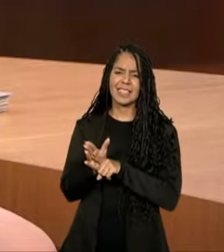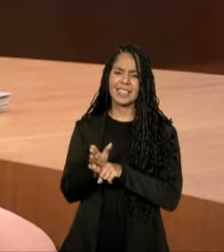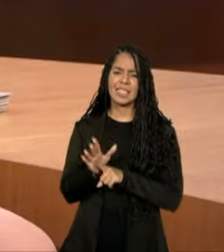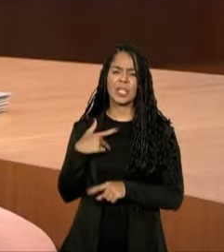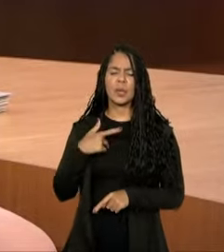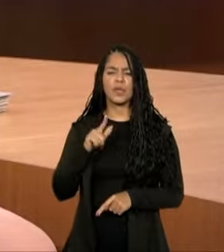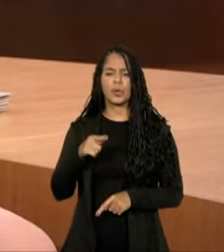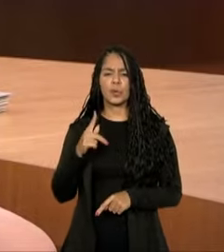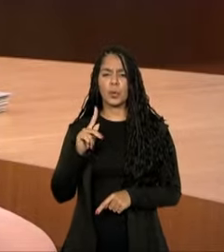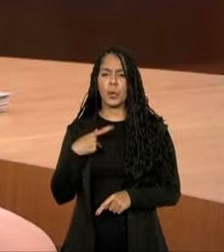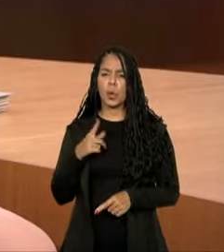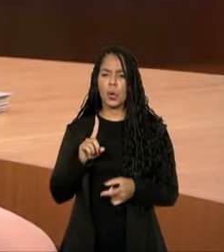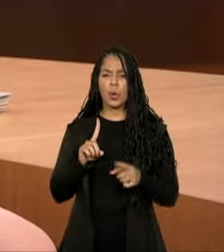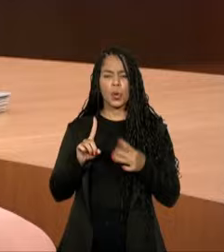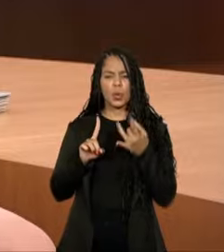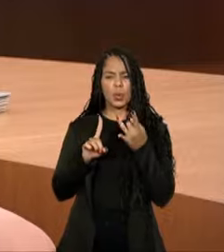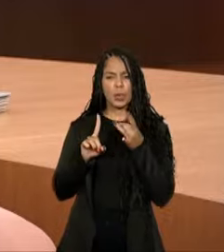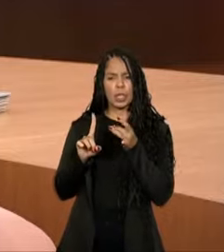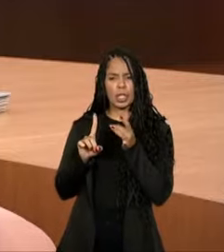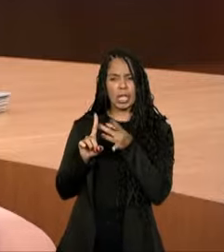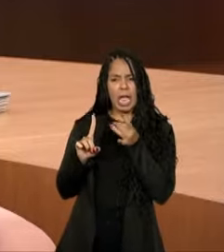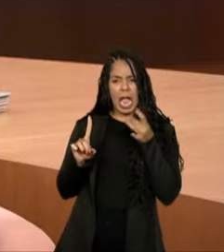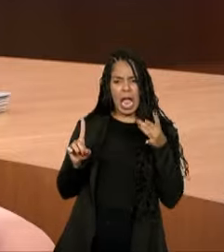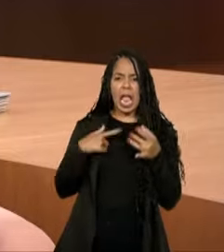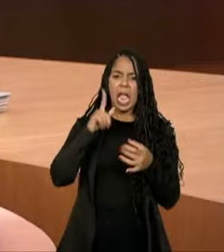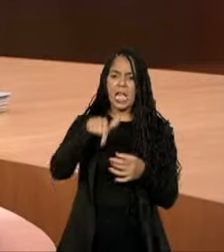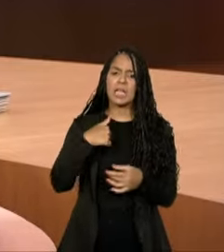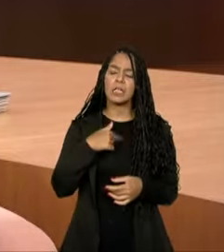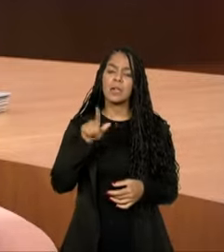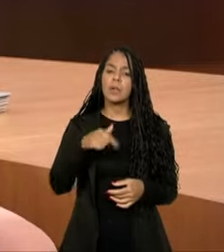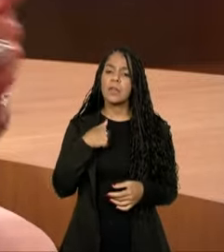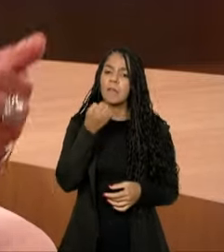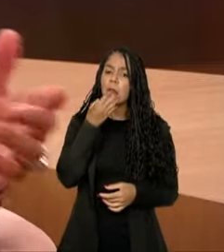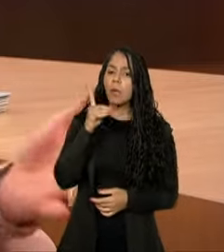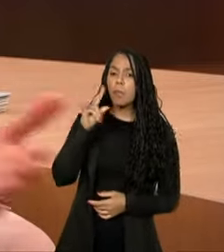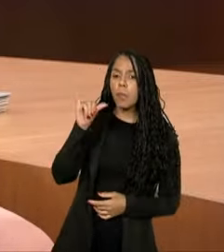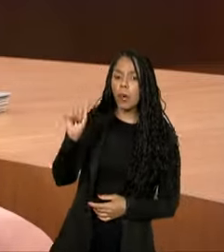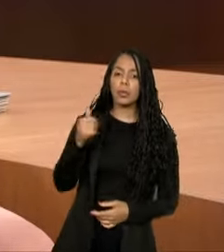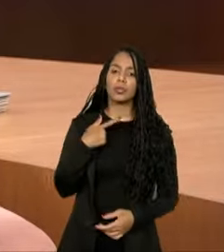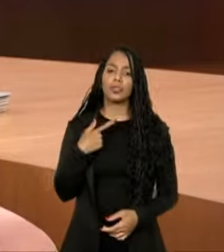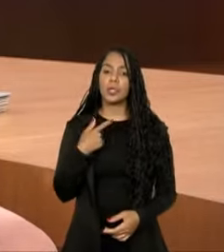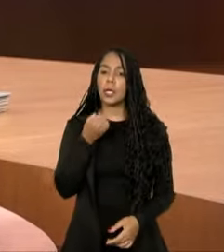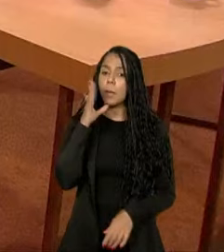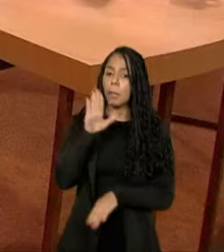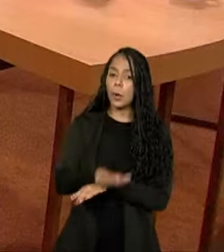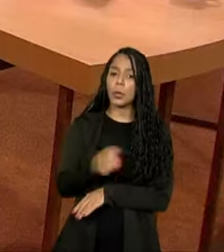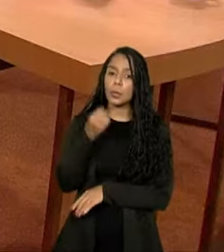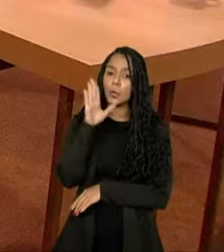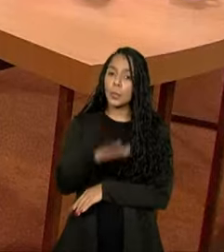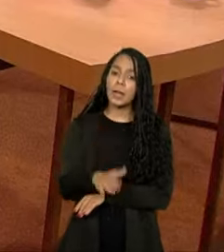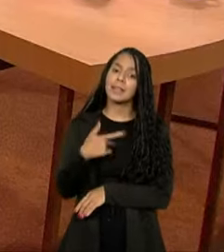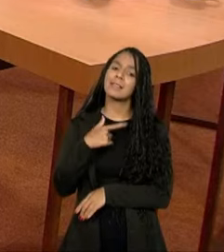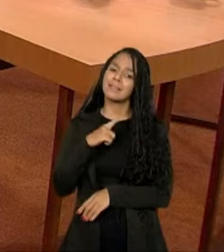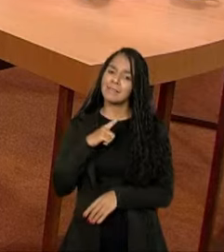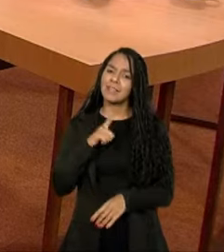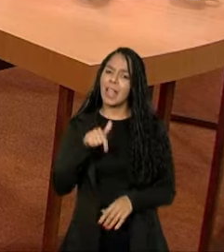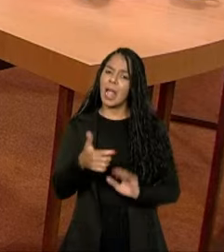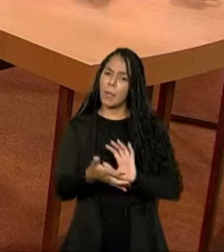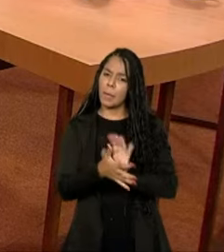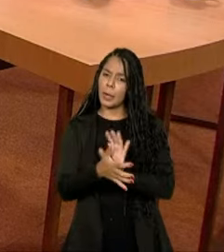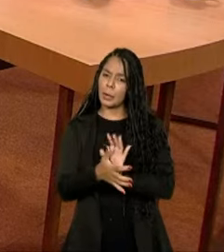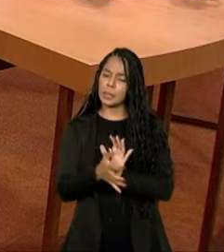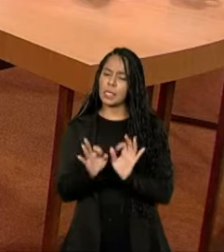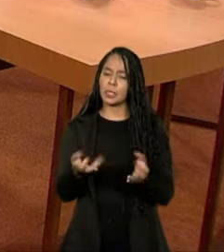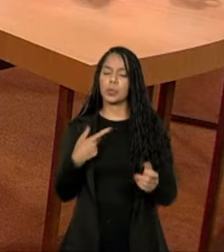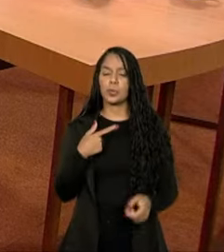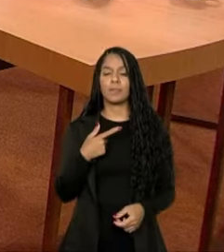dos comentários, assim, sim, porque você é mulher. Parece que quando você dá o bom dia, boa noite, boa tarde, sei lá vem uma... É um preconceito, assim, no rádio, né?